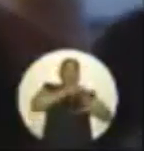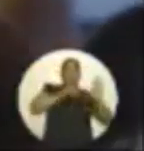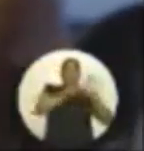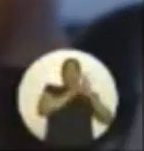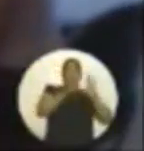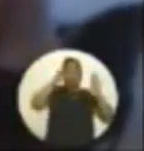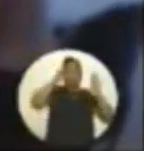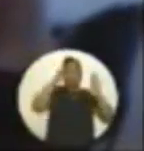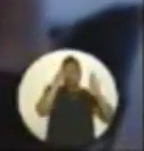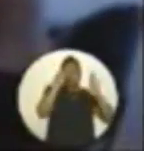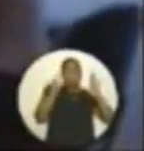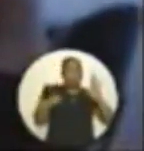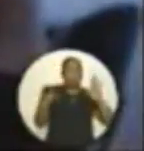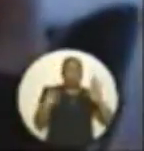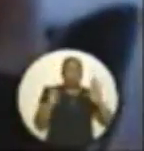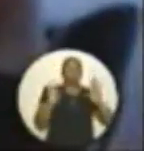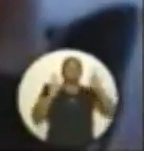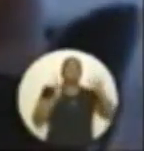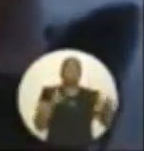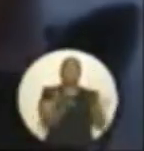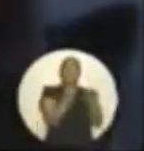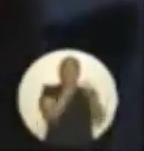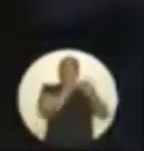da implantação da Lei Maria da Penha.